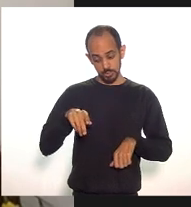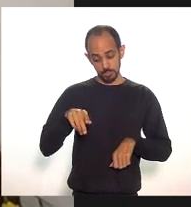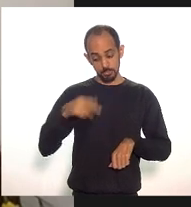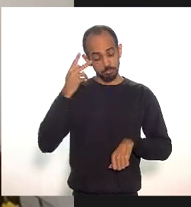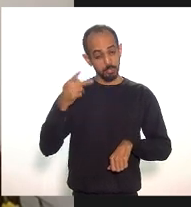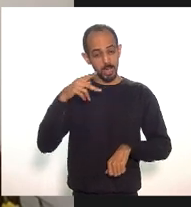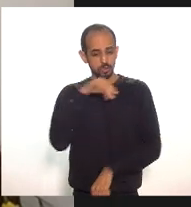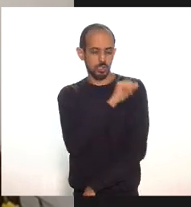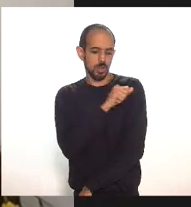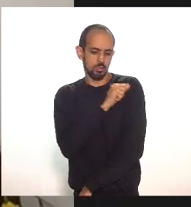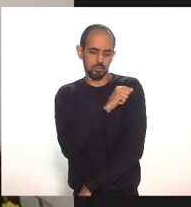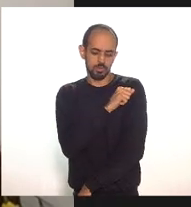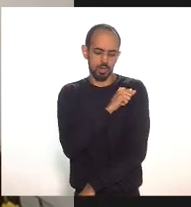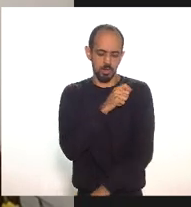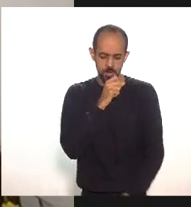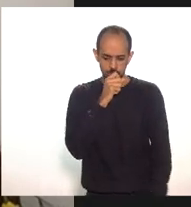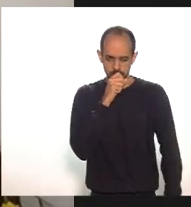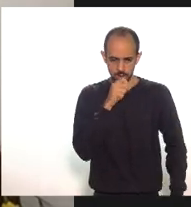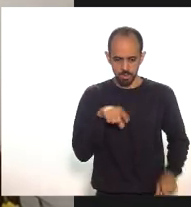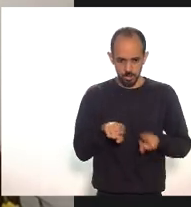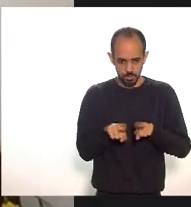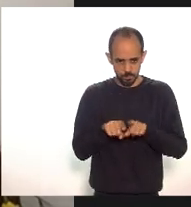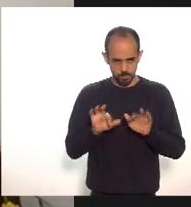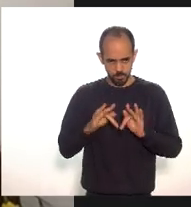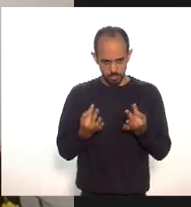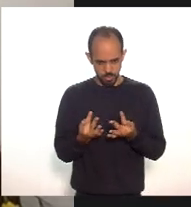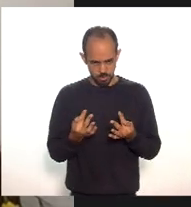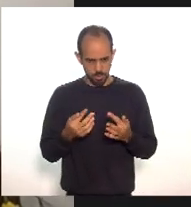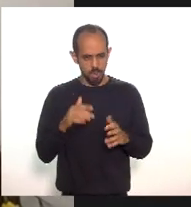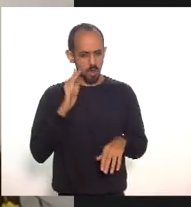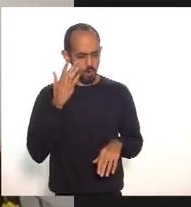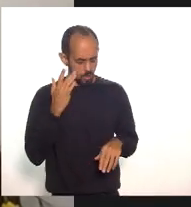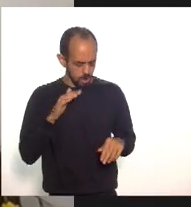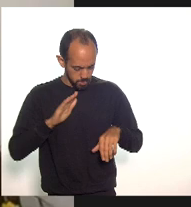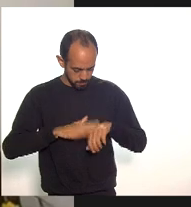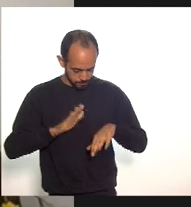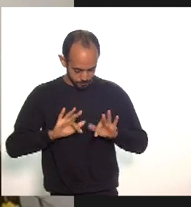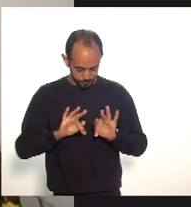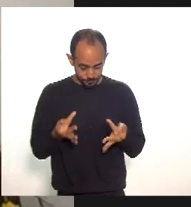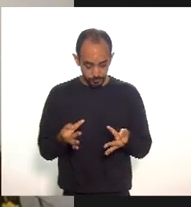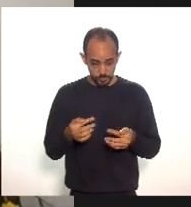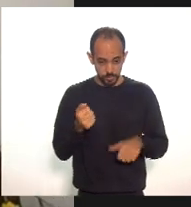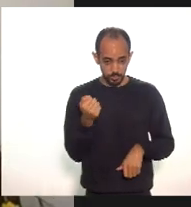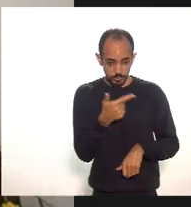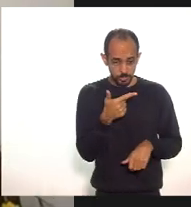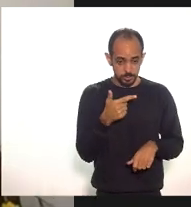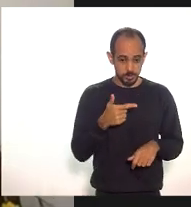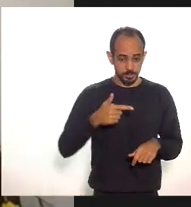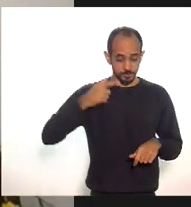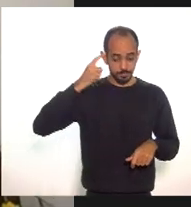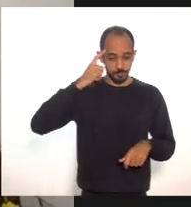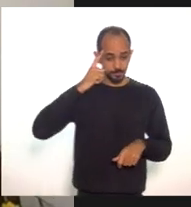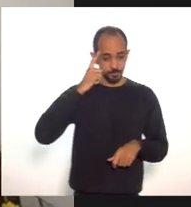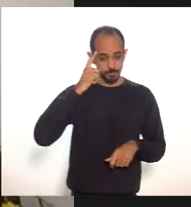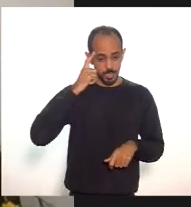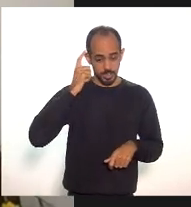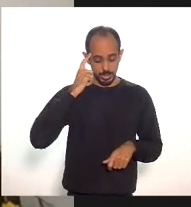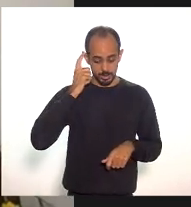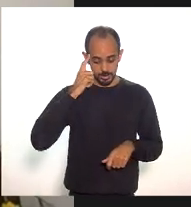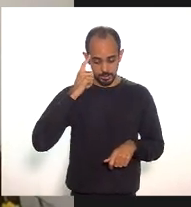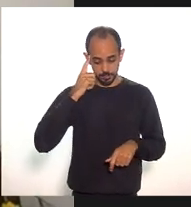alunos e as famílias Então se o presidente acredito que seja mais simples do que a gente tem como